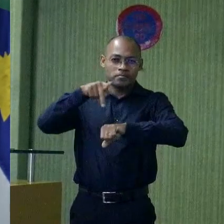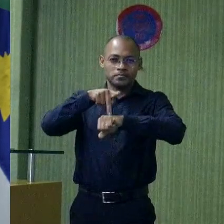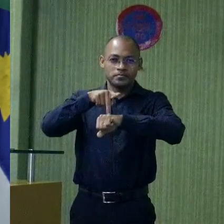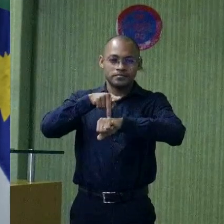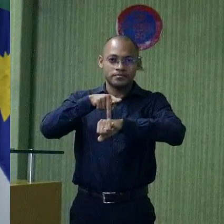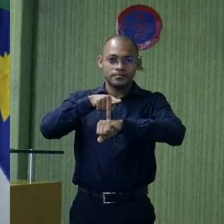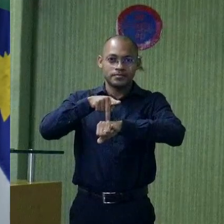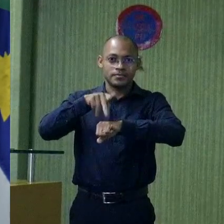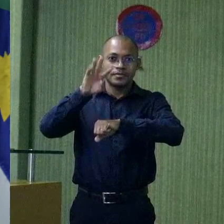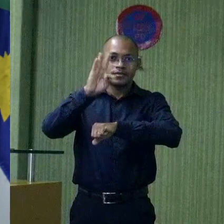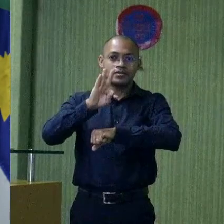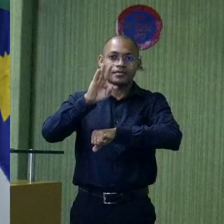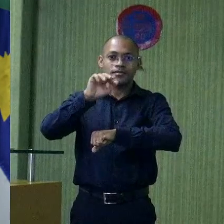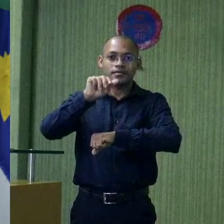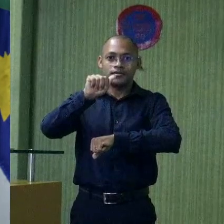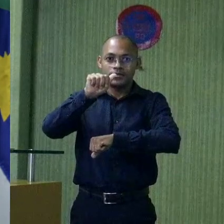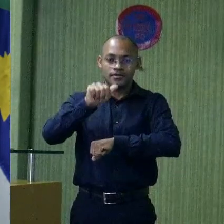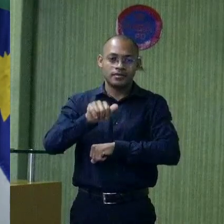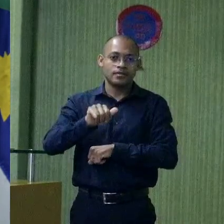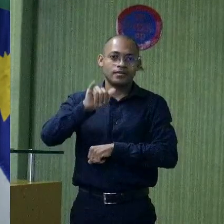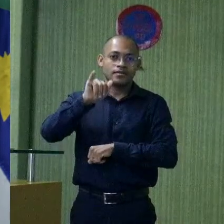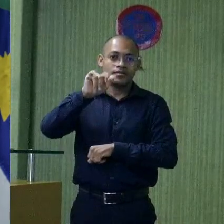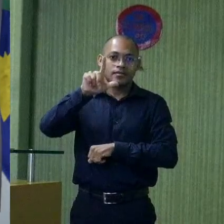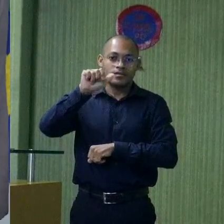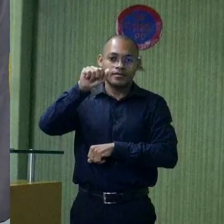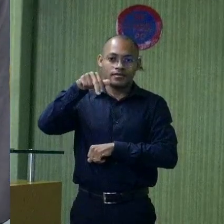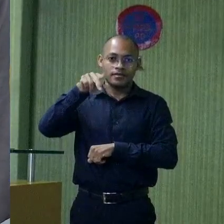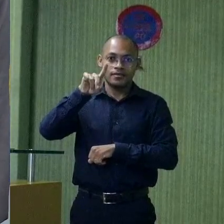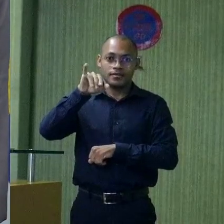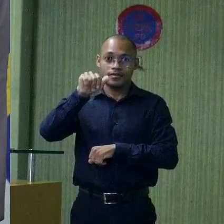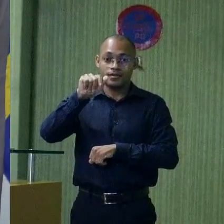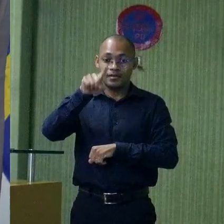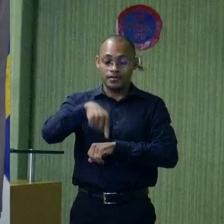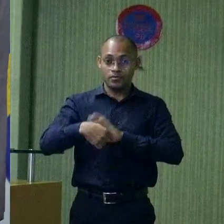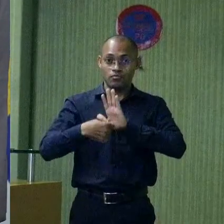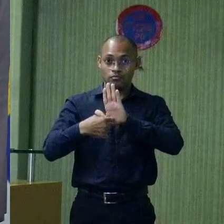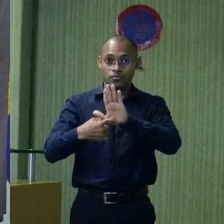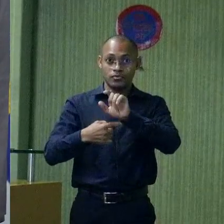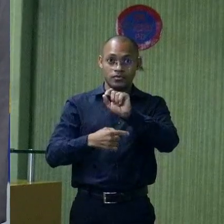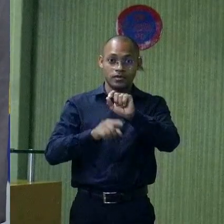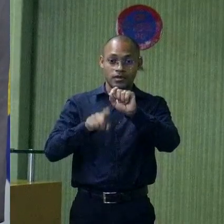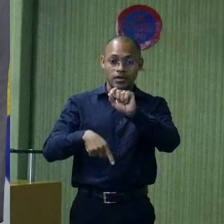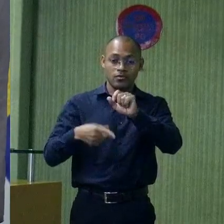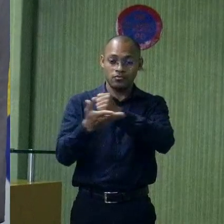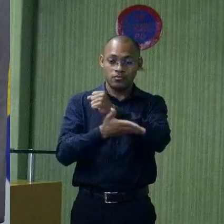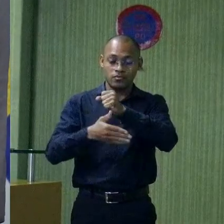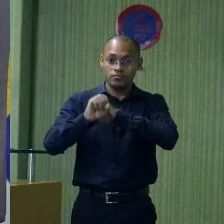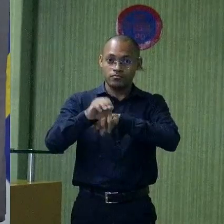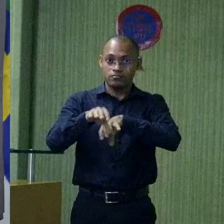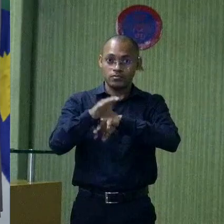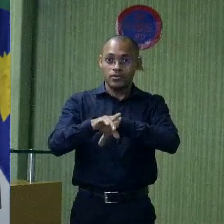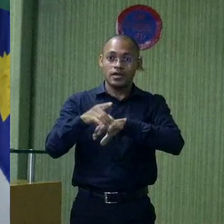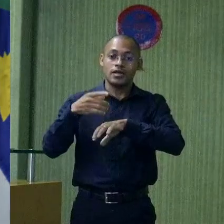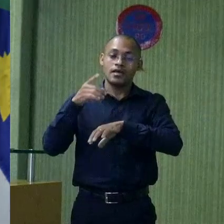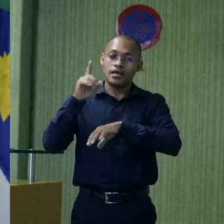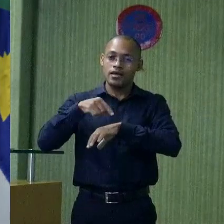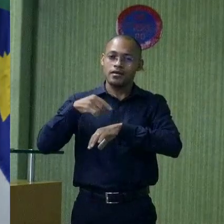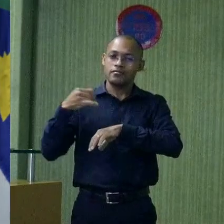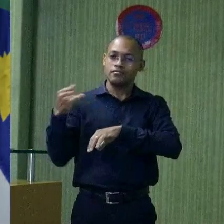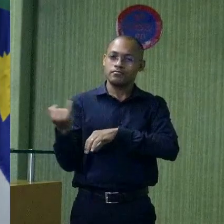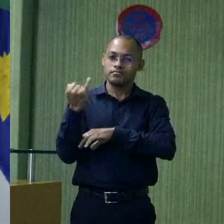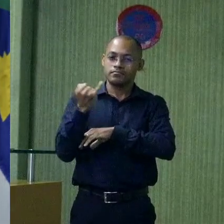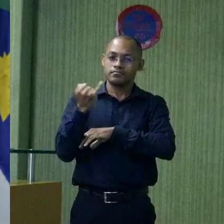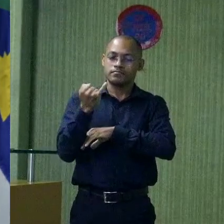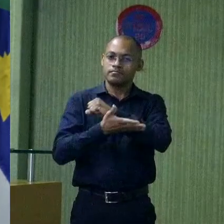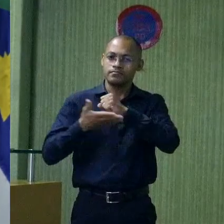1990 e que tem uma mensagem muito importante né Educação Básica é mais do que uma finalidade de si mesmo ela é a base para